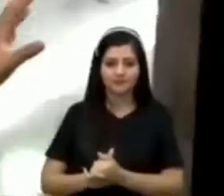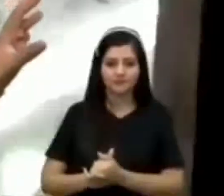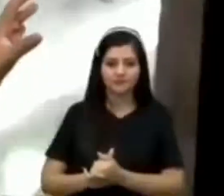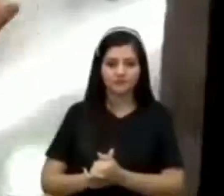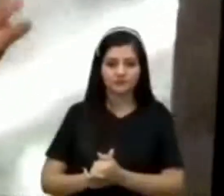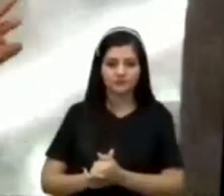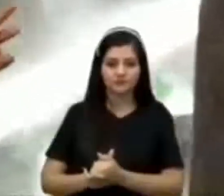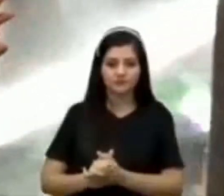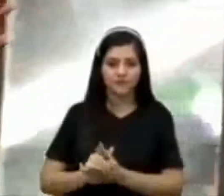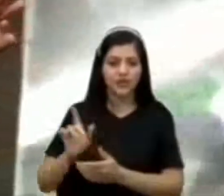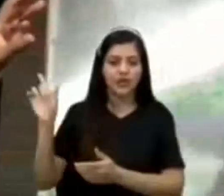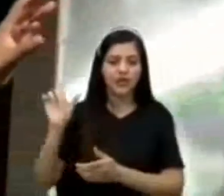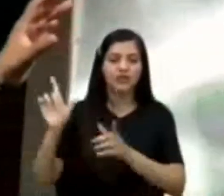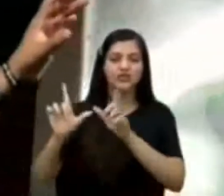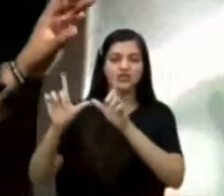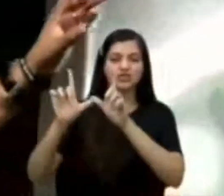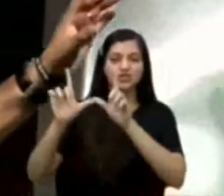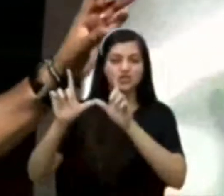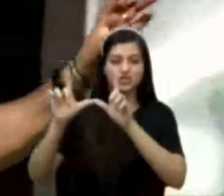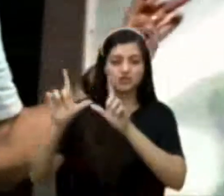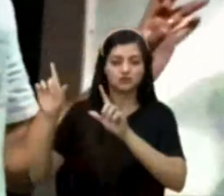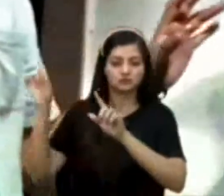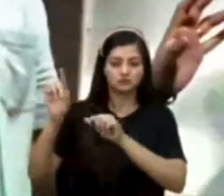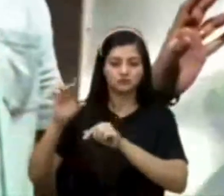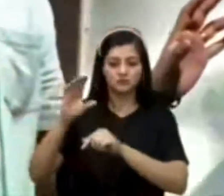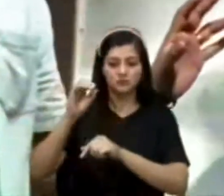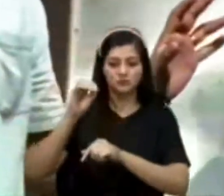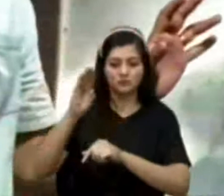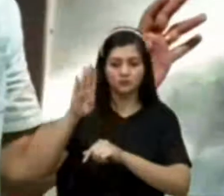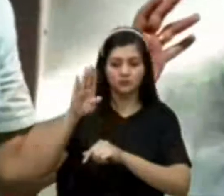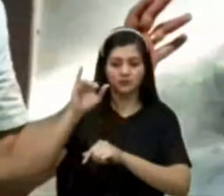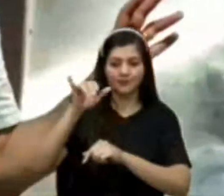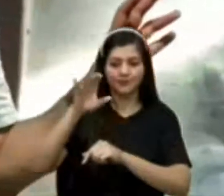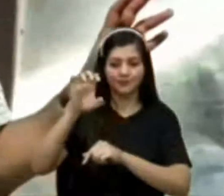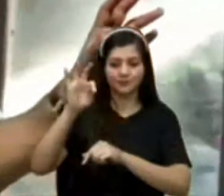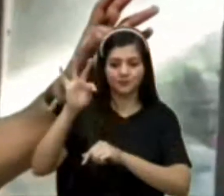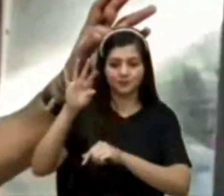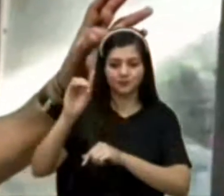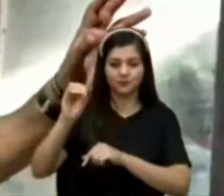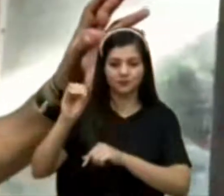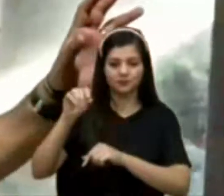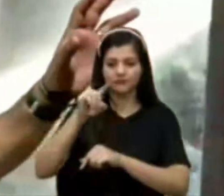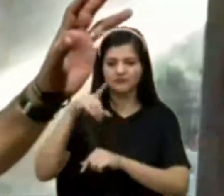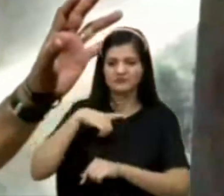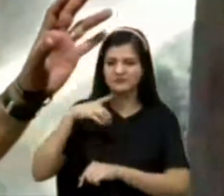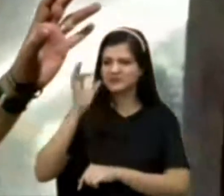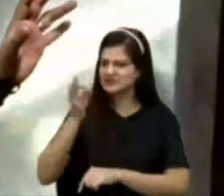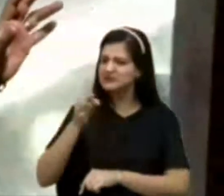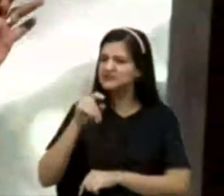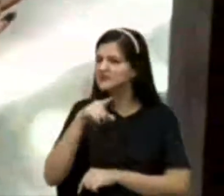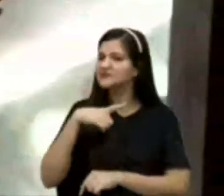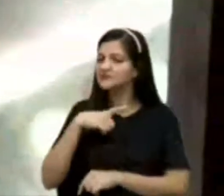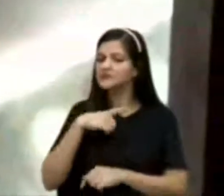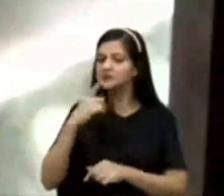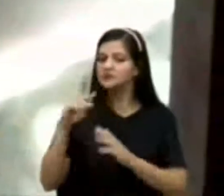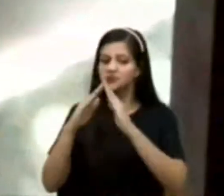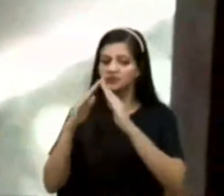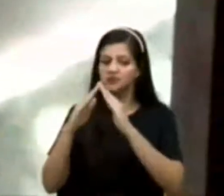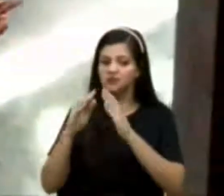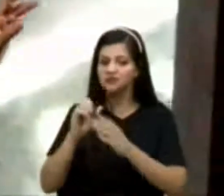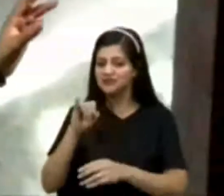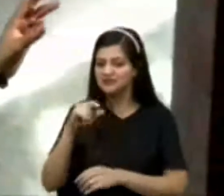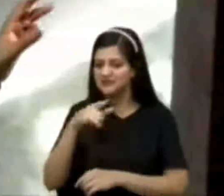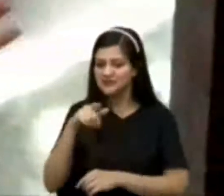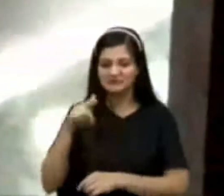Este objeto, com certeza você tem na sua casa, né? Se você não tem na sua casa, é por isso que você não veio tão bem